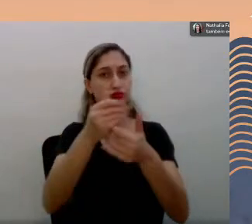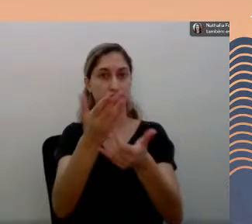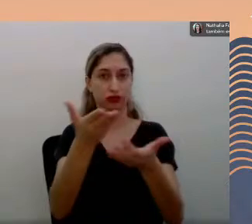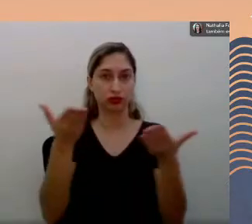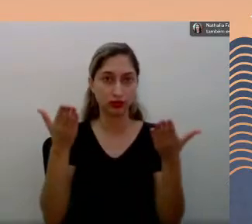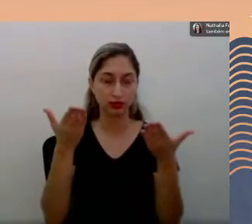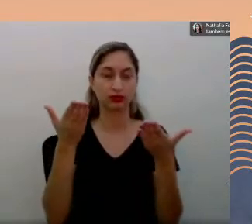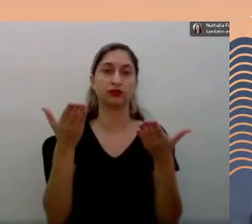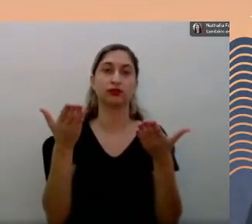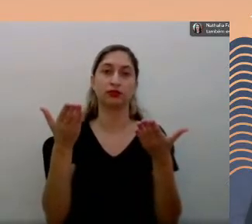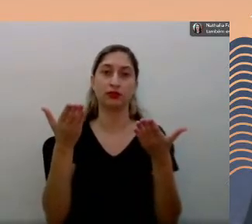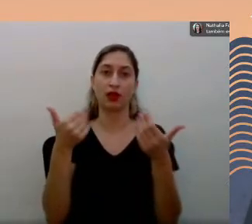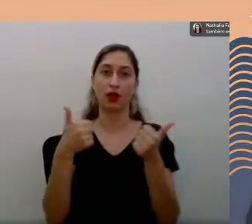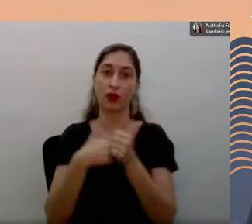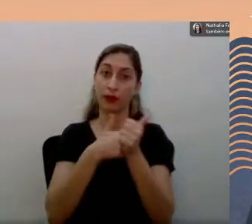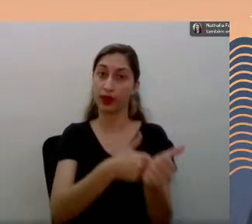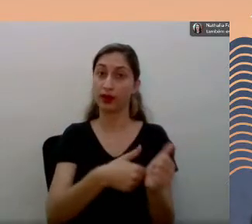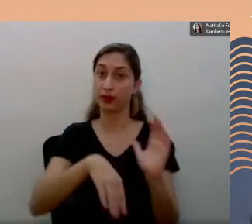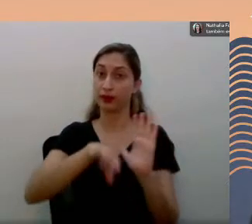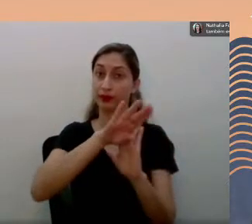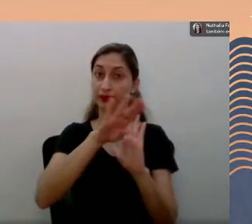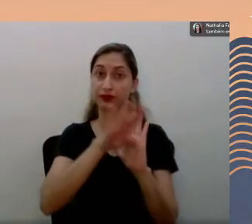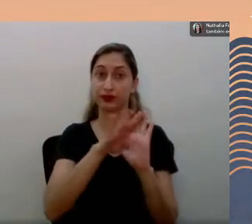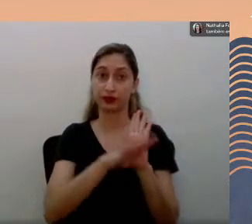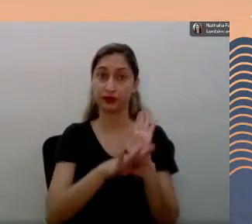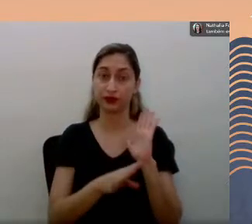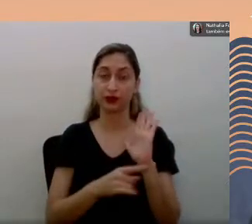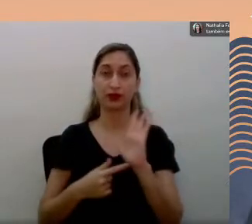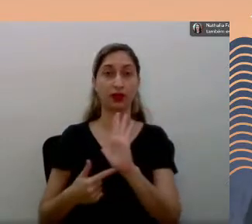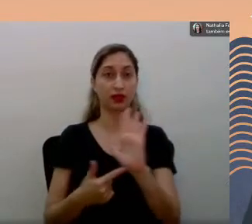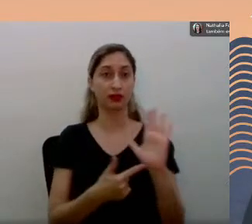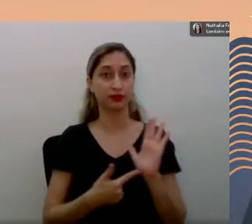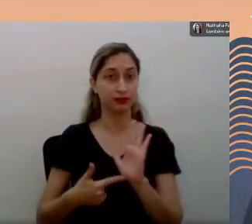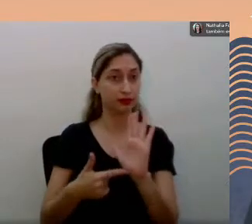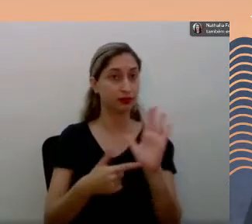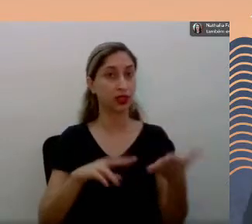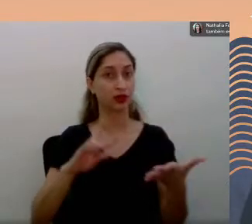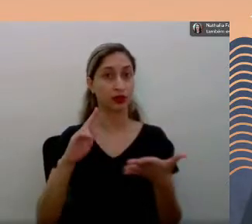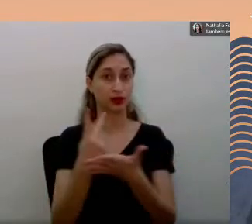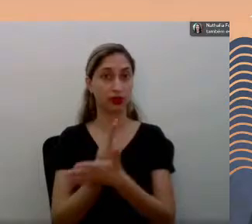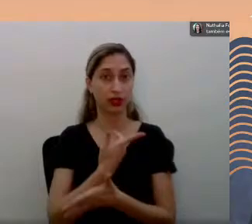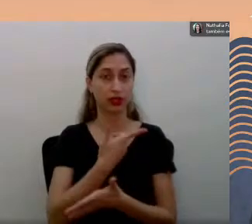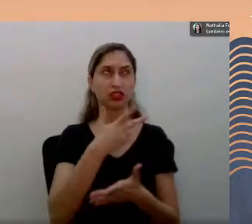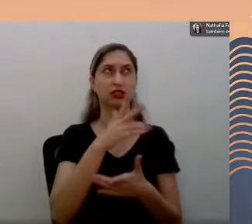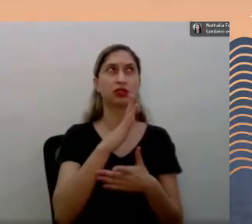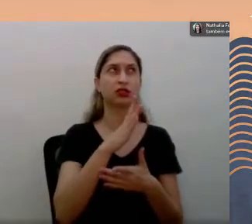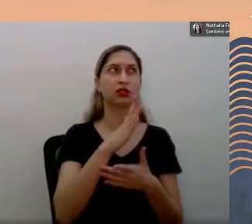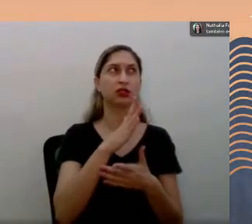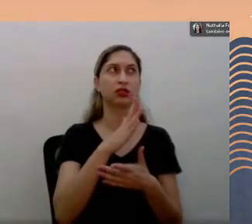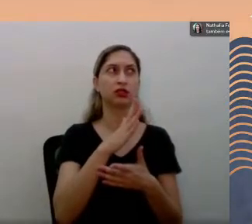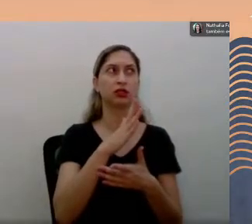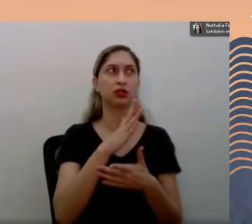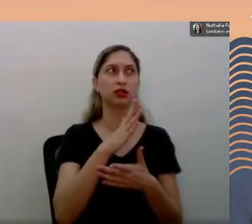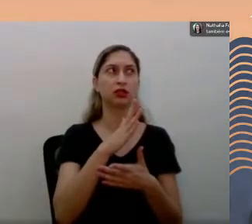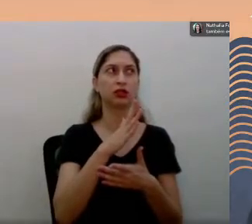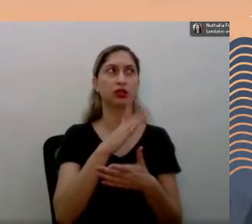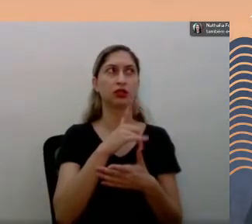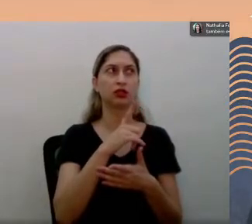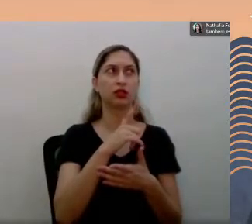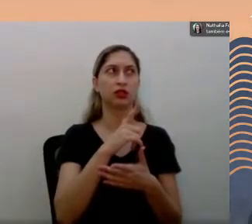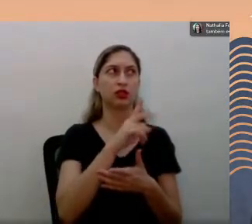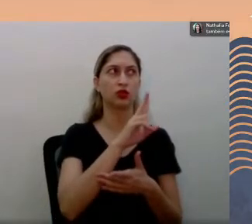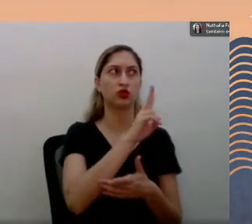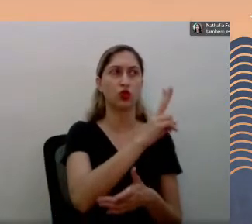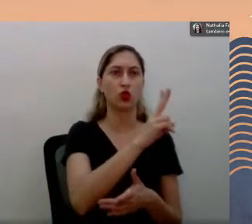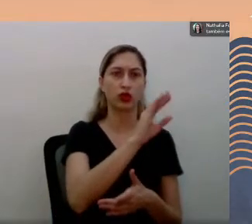né acompanhar a programação da mostra que está sendo realizado agora do dia do foi tava rolando do dia